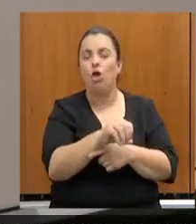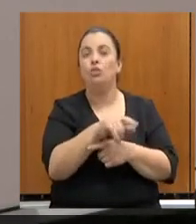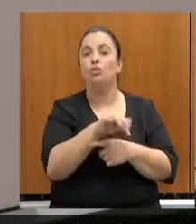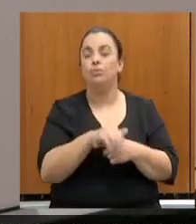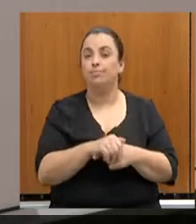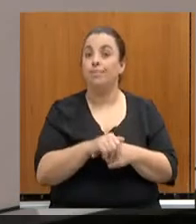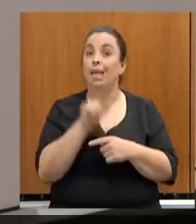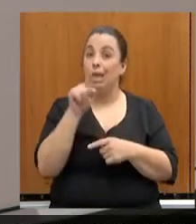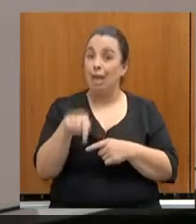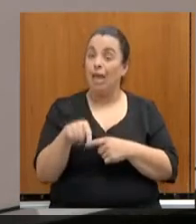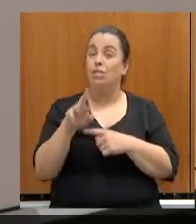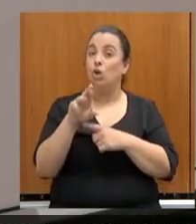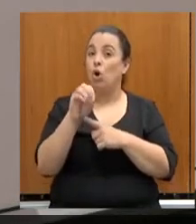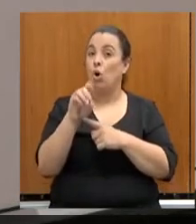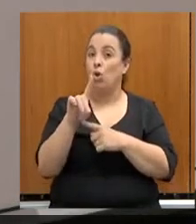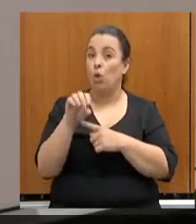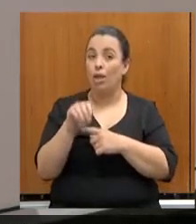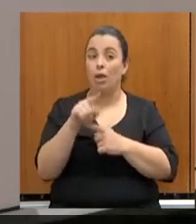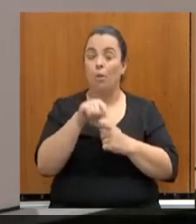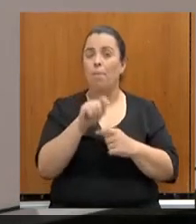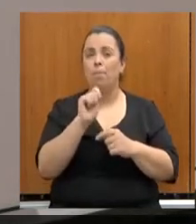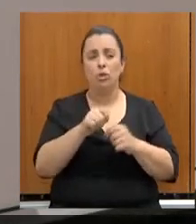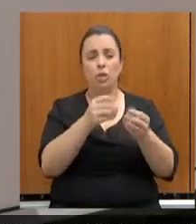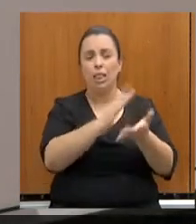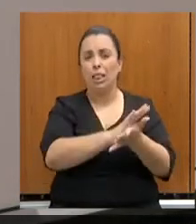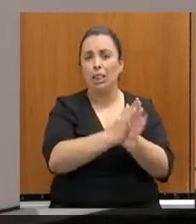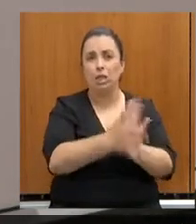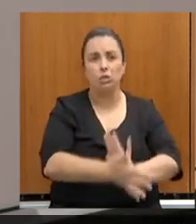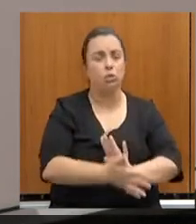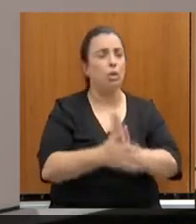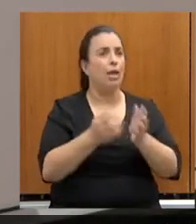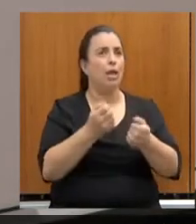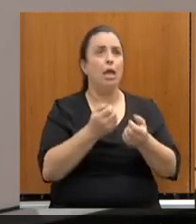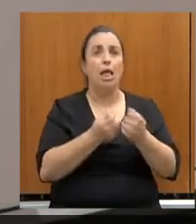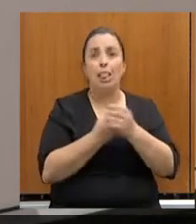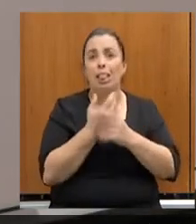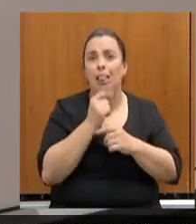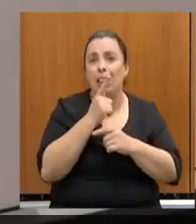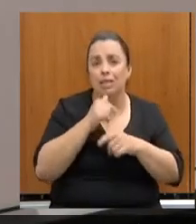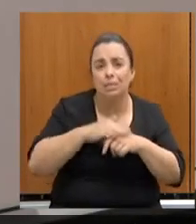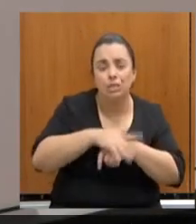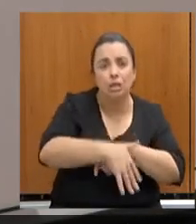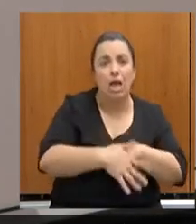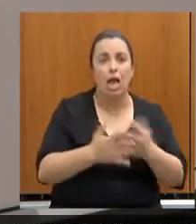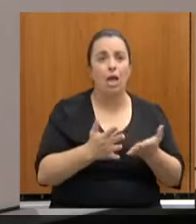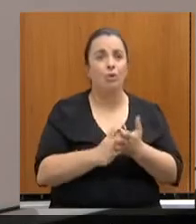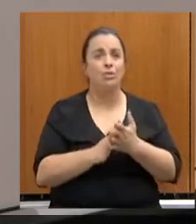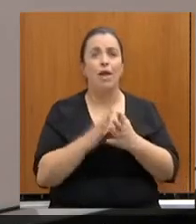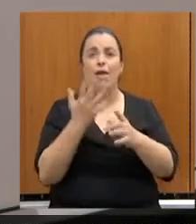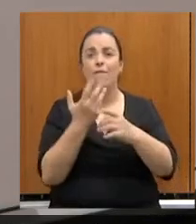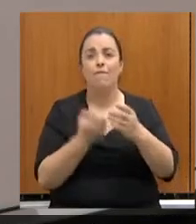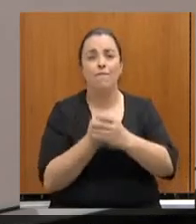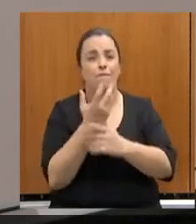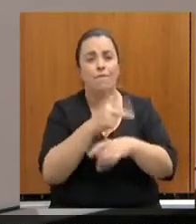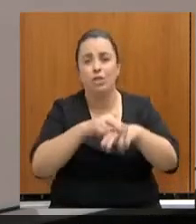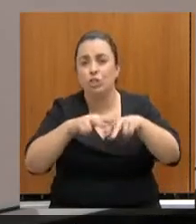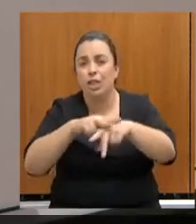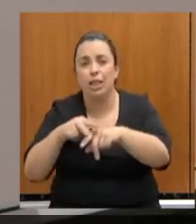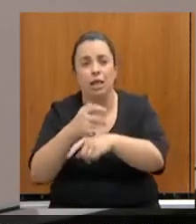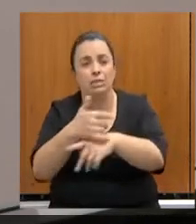em destruição de patrimônios históricos sítios arqueológicos Nascente supressão de vegetação perda da